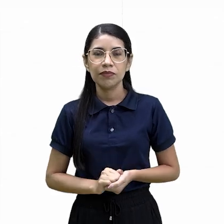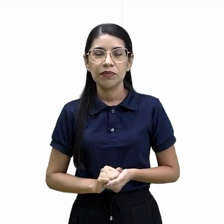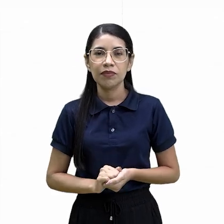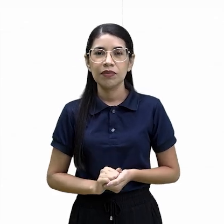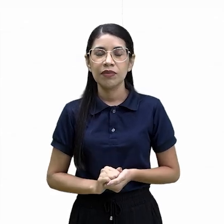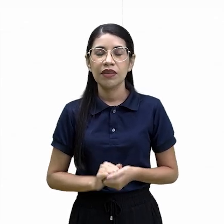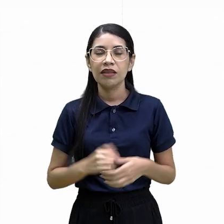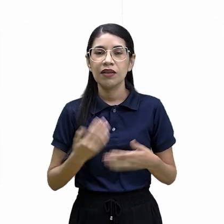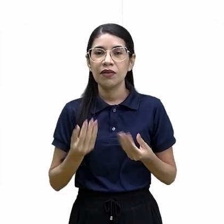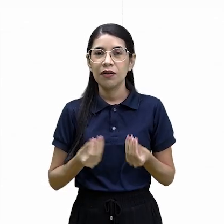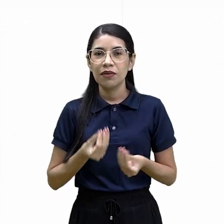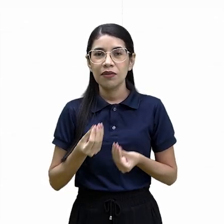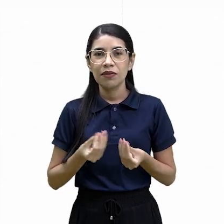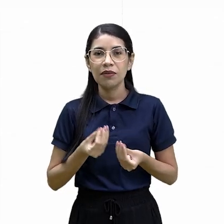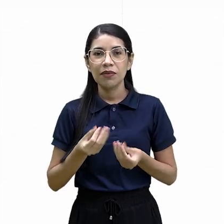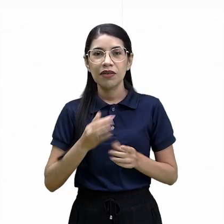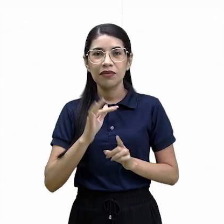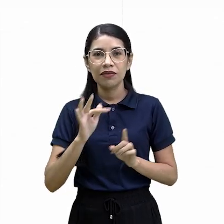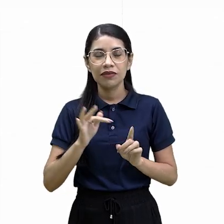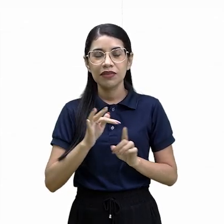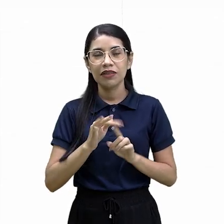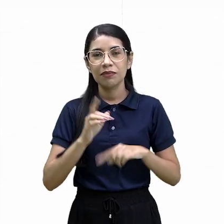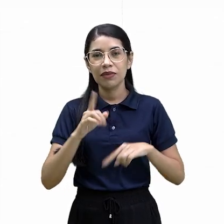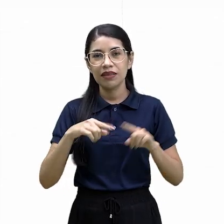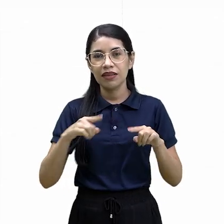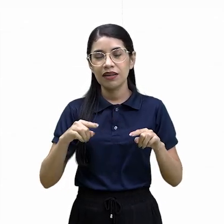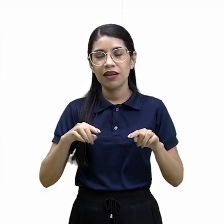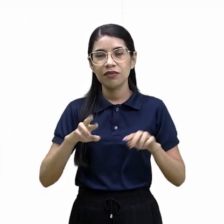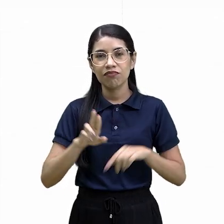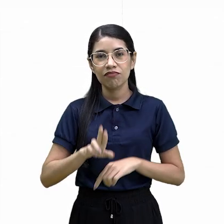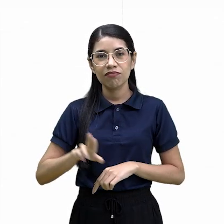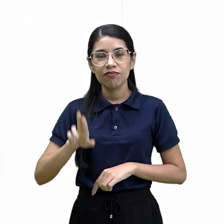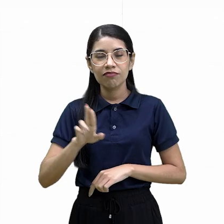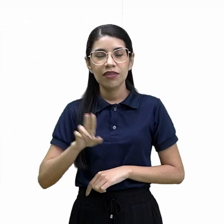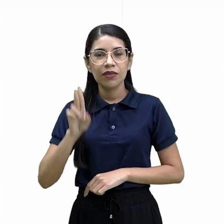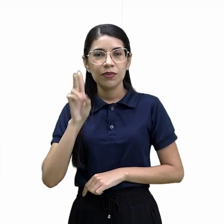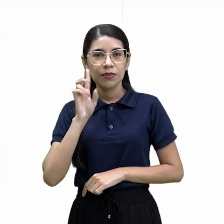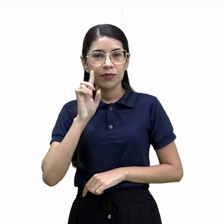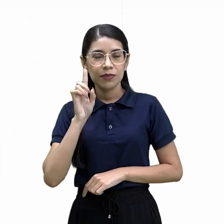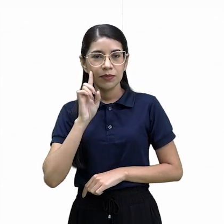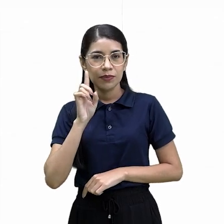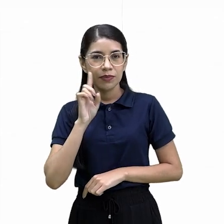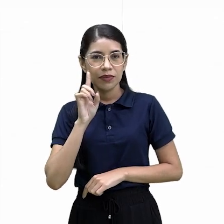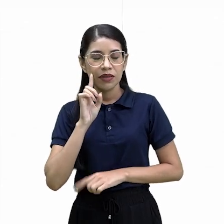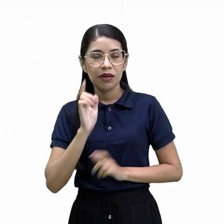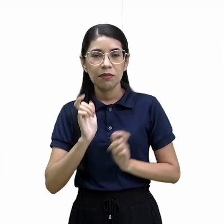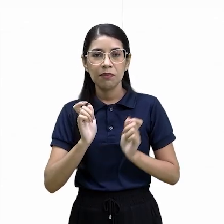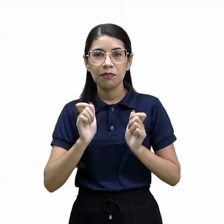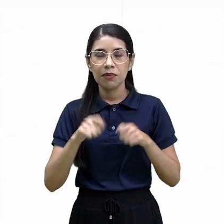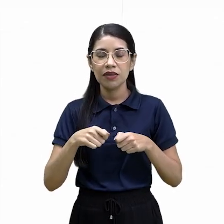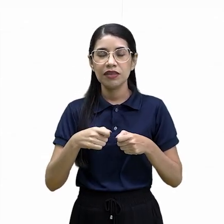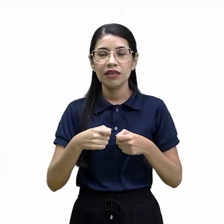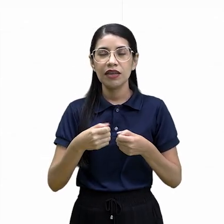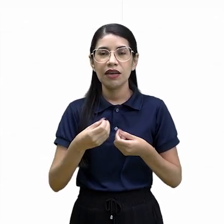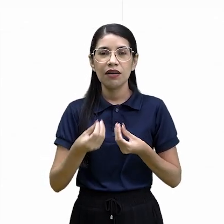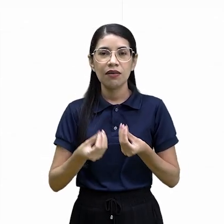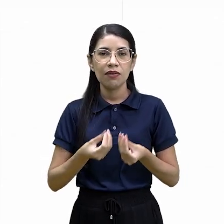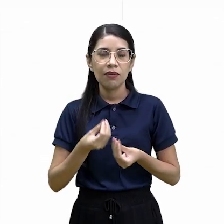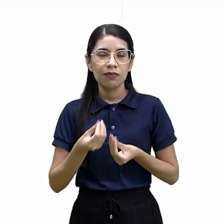o funcionamento de vários instrumentos que utilizamos no dia a dia pode ser